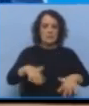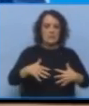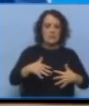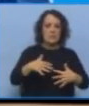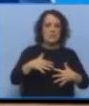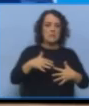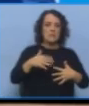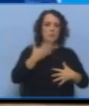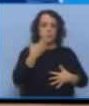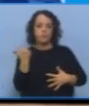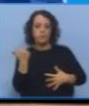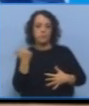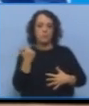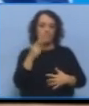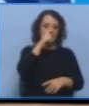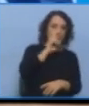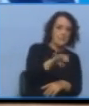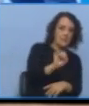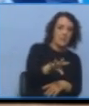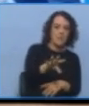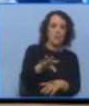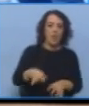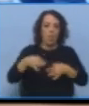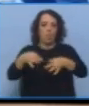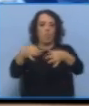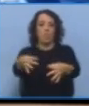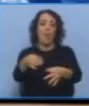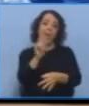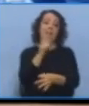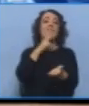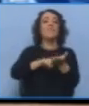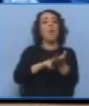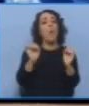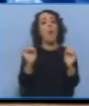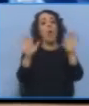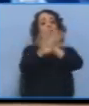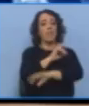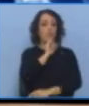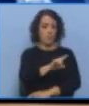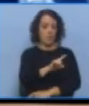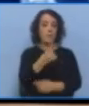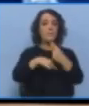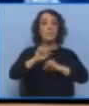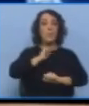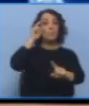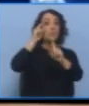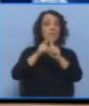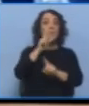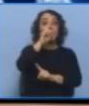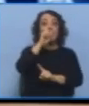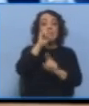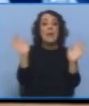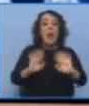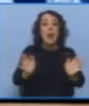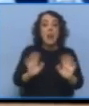adiar, ou omitir. E, portanto, há muitas formas de faltar à verdade. De facto, o meu compromisso era não mentir. Porque entre